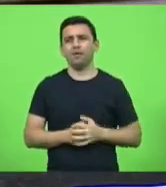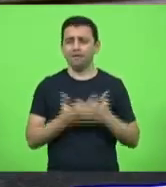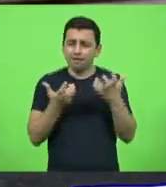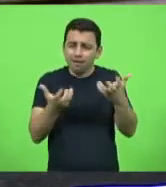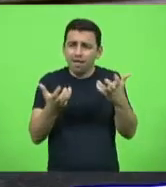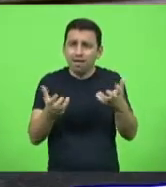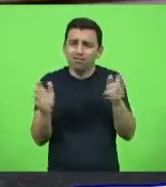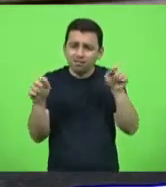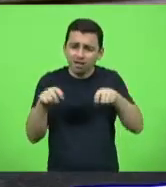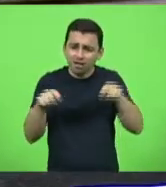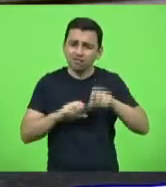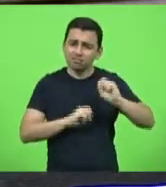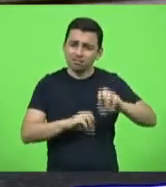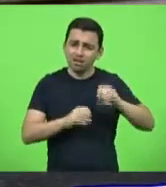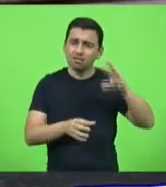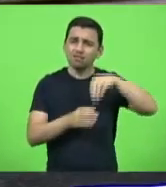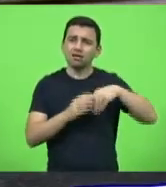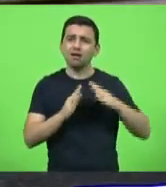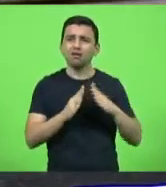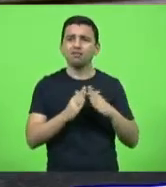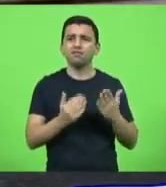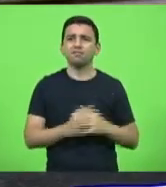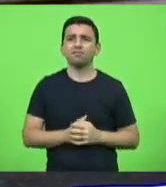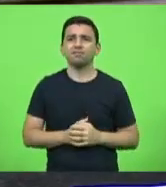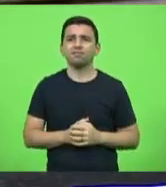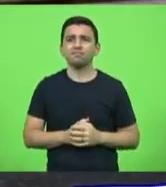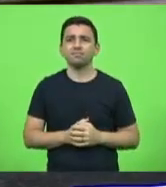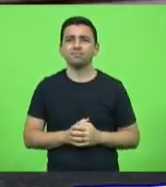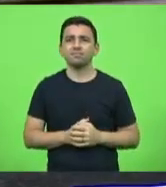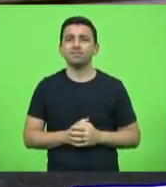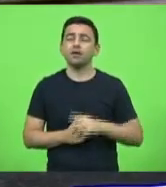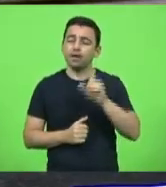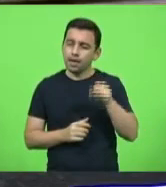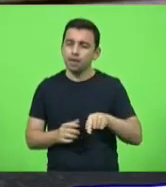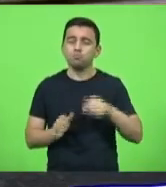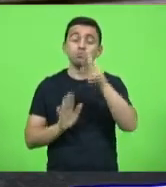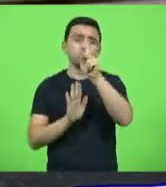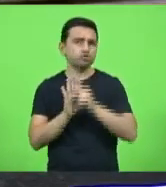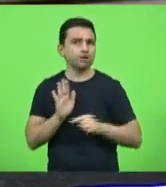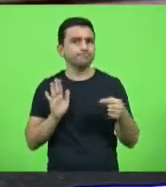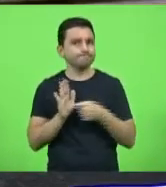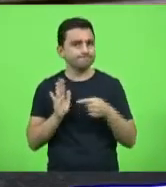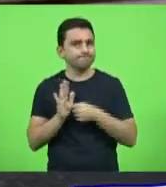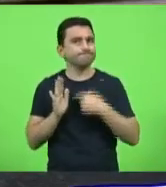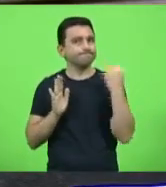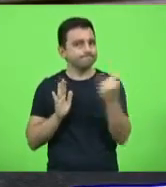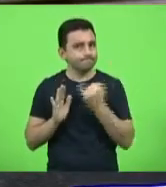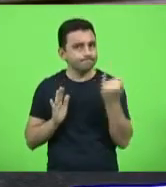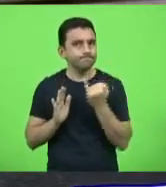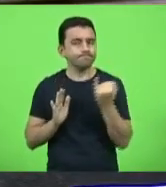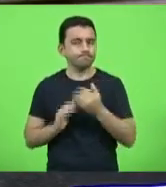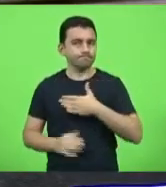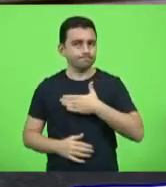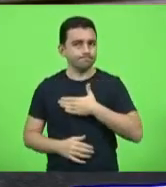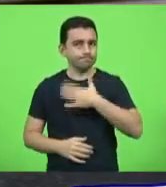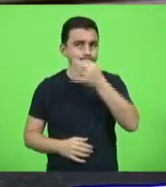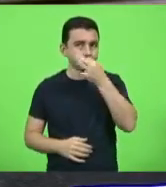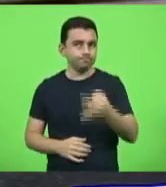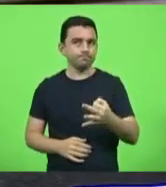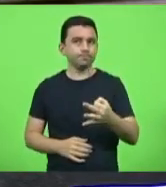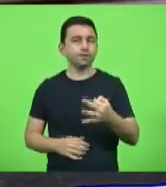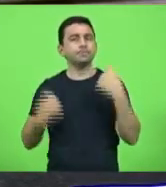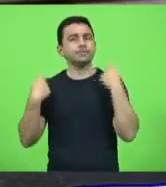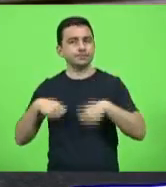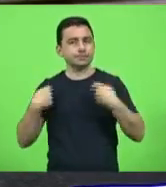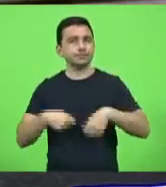têm a condição de ensinar seu filho em casa. Então, é um projeto extremamente importante, na minha opinião, e que a gente deveria,